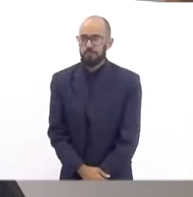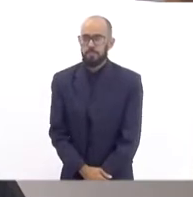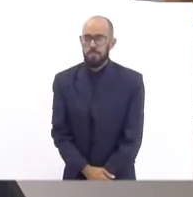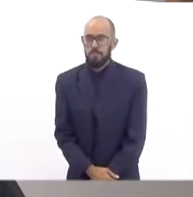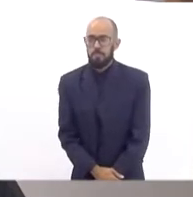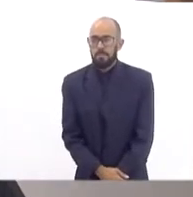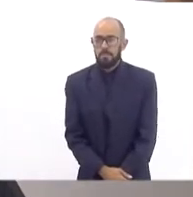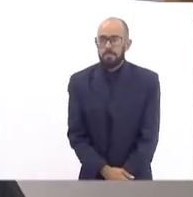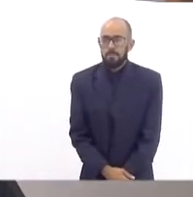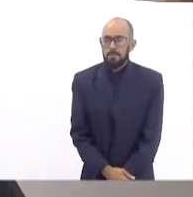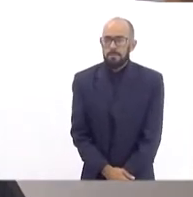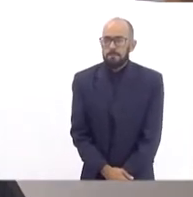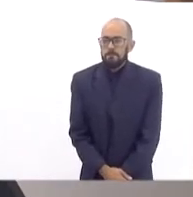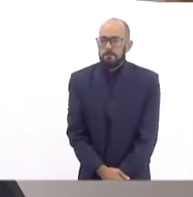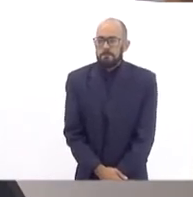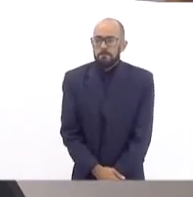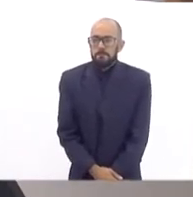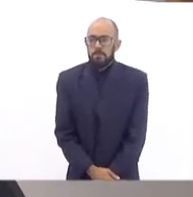Boa tarde,